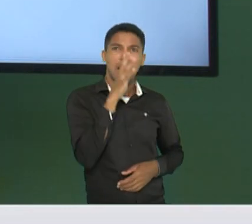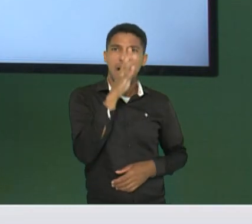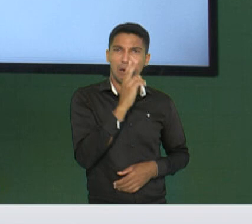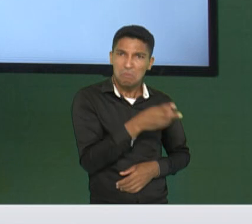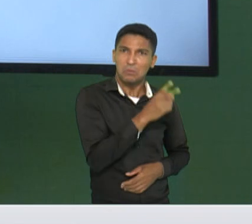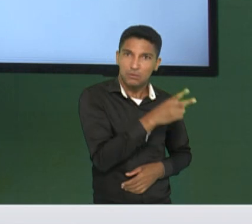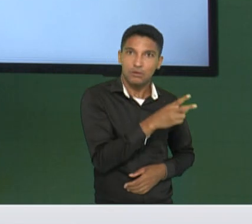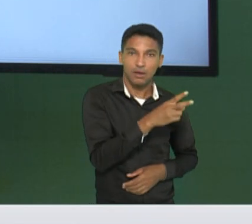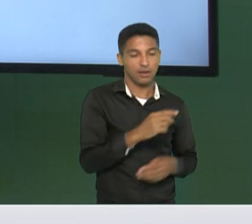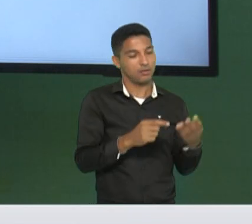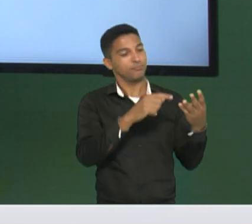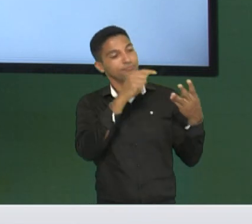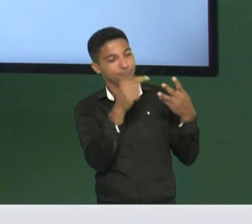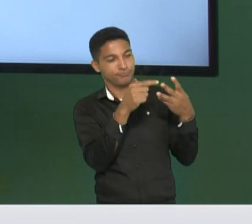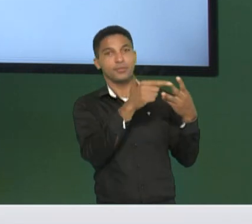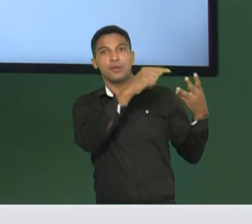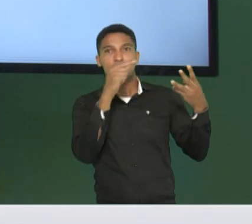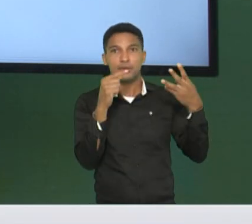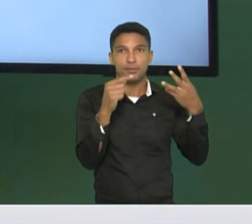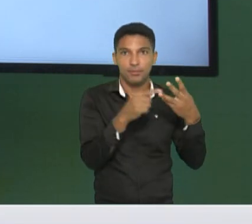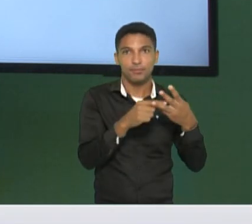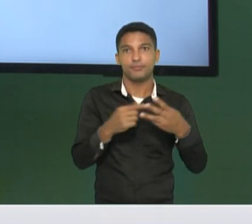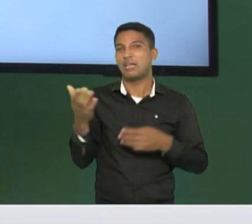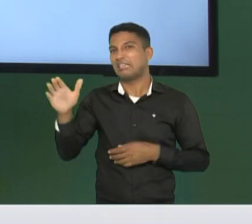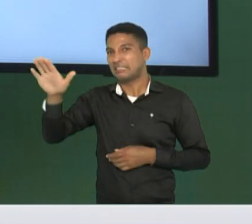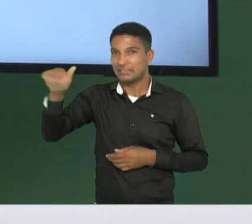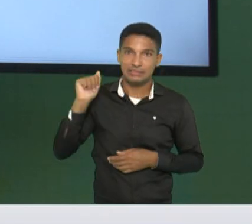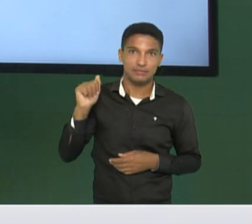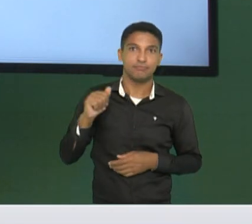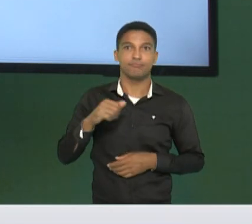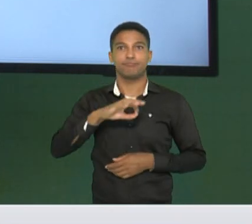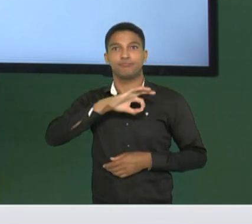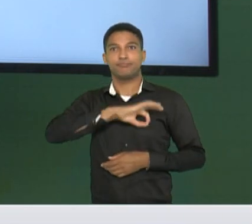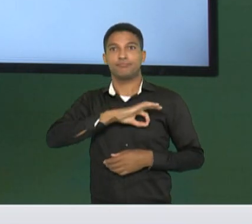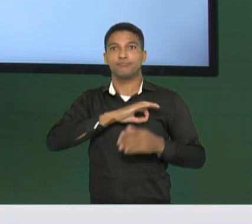para o segundo e para o terceiro passo, ok?